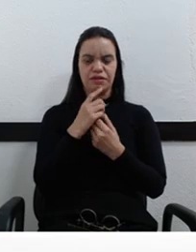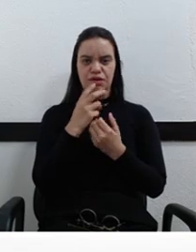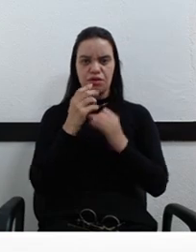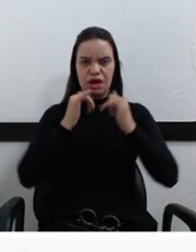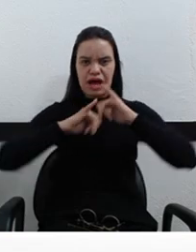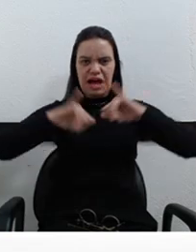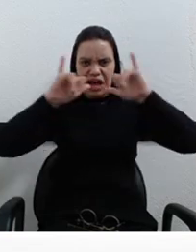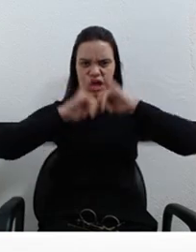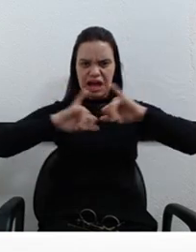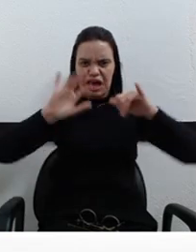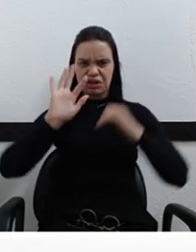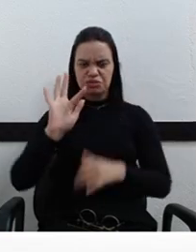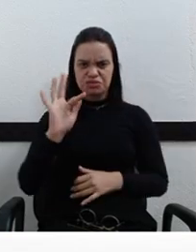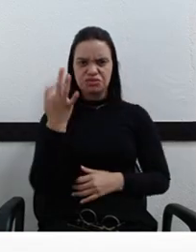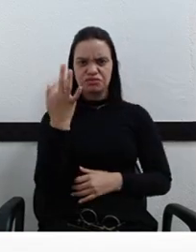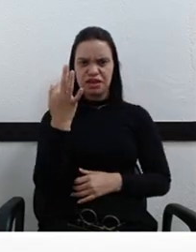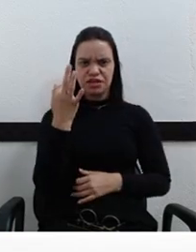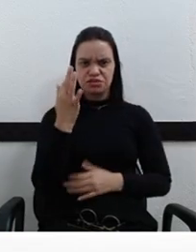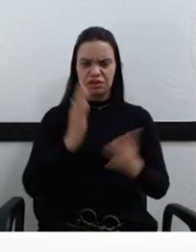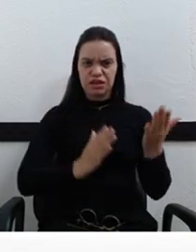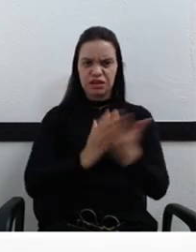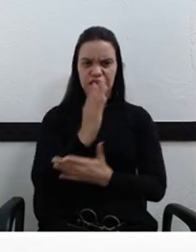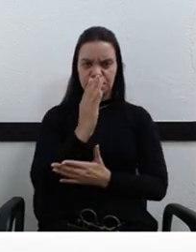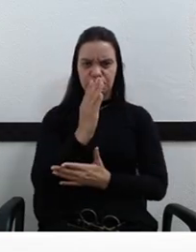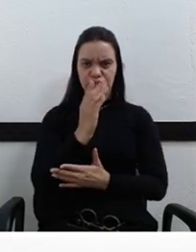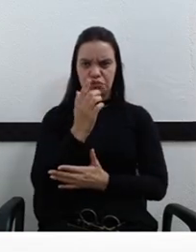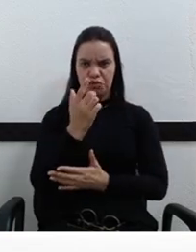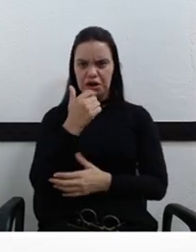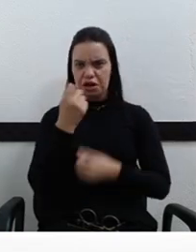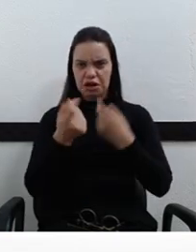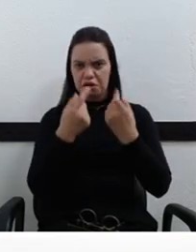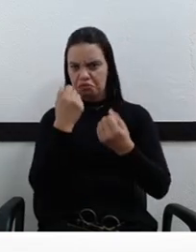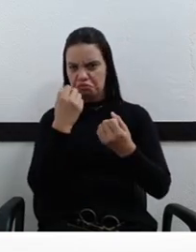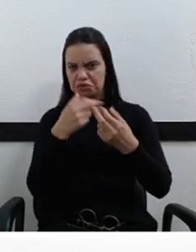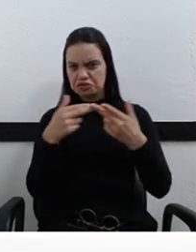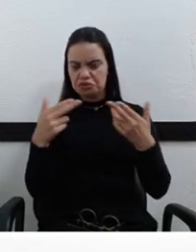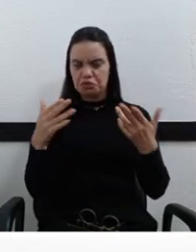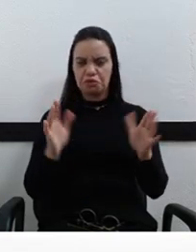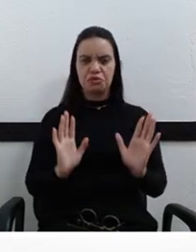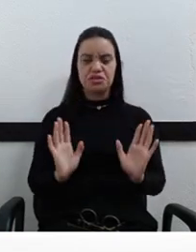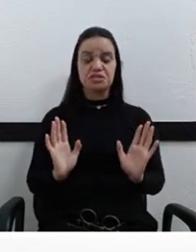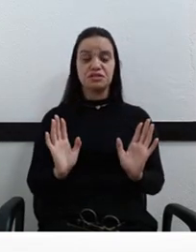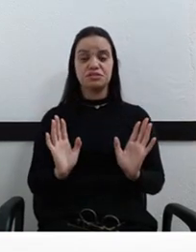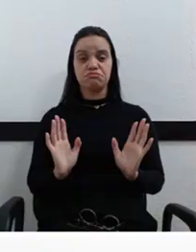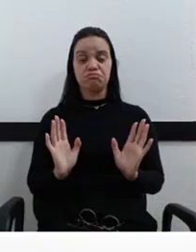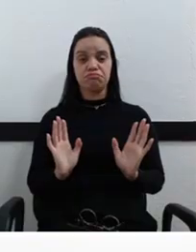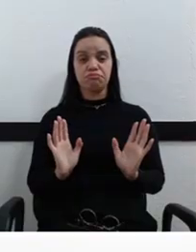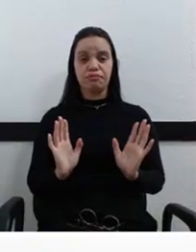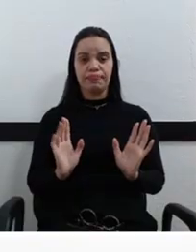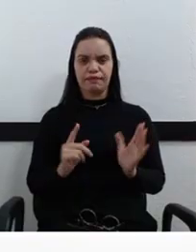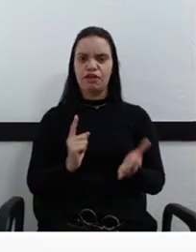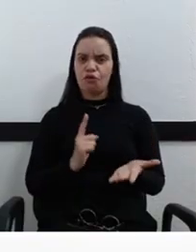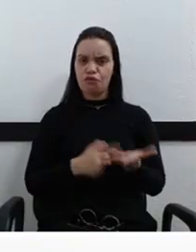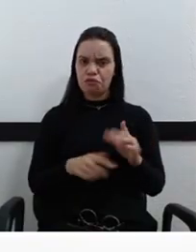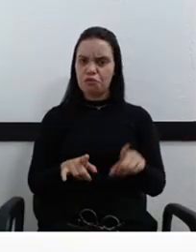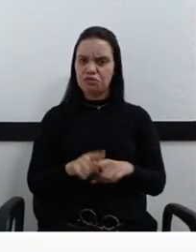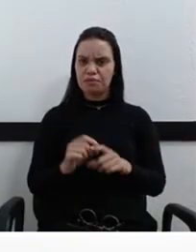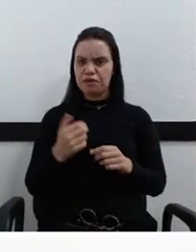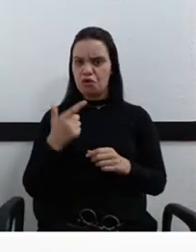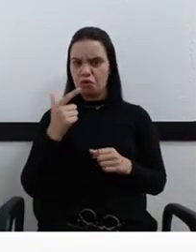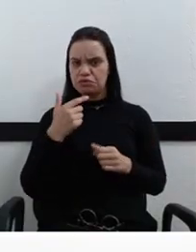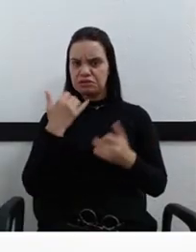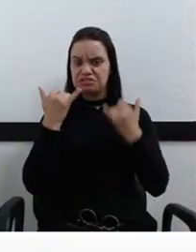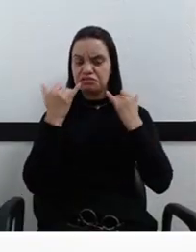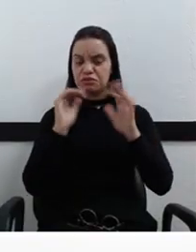que a PEC foi aprovada, da redação original, depois essa notícia foi desconfirmada, não foi confirmada. A